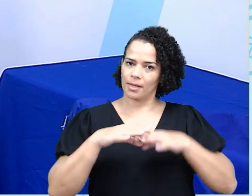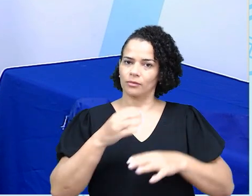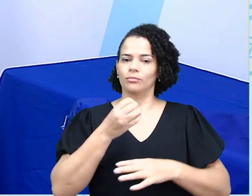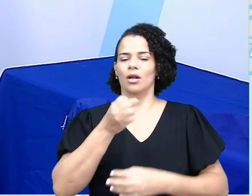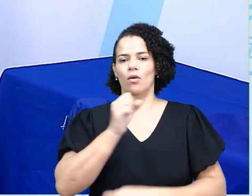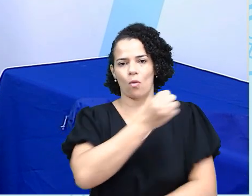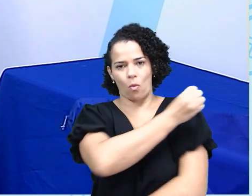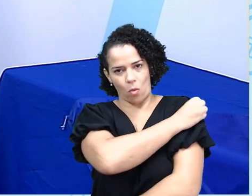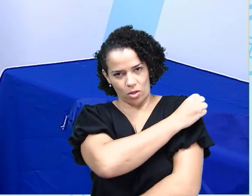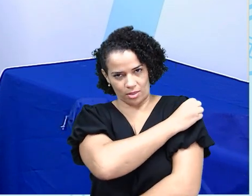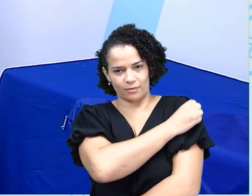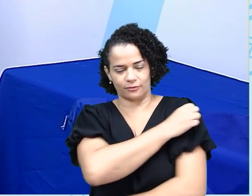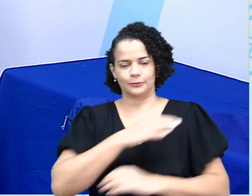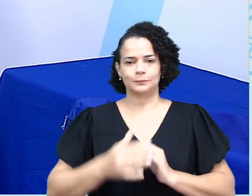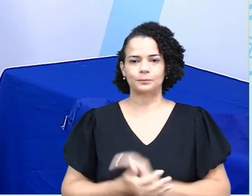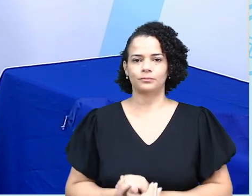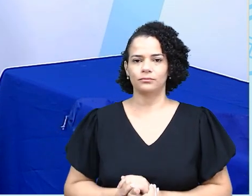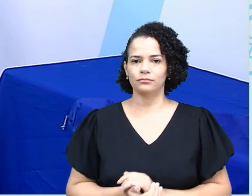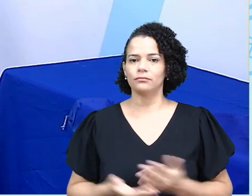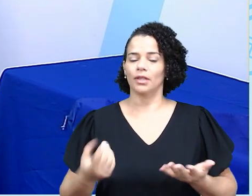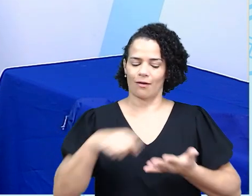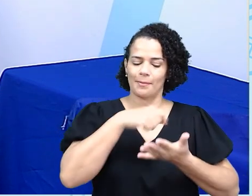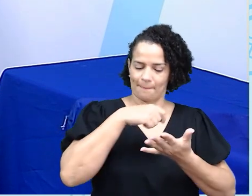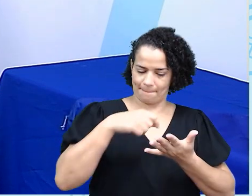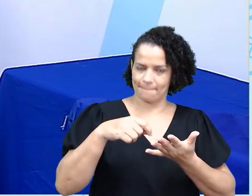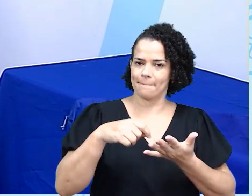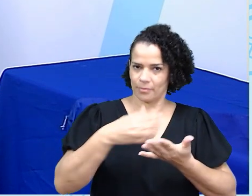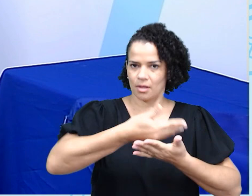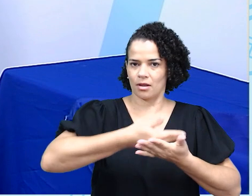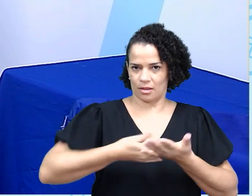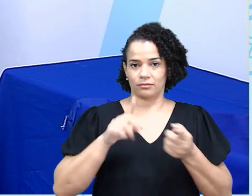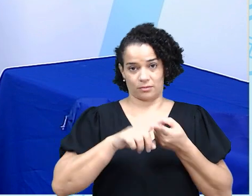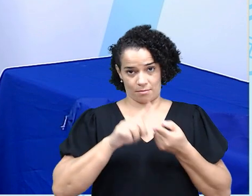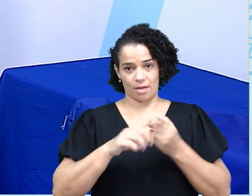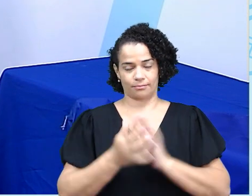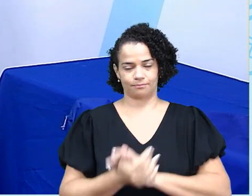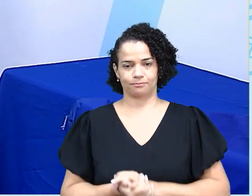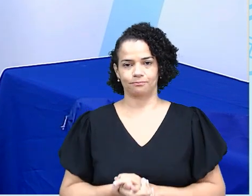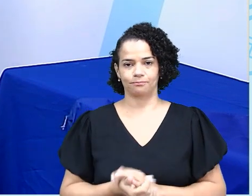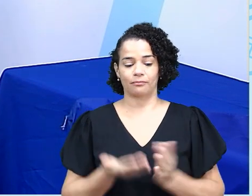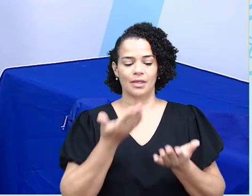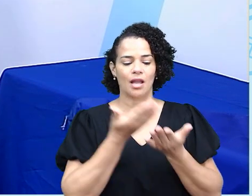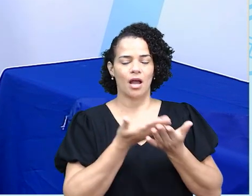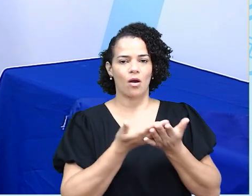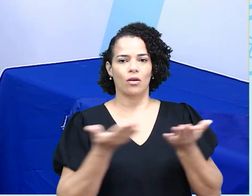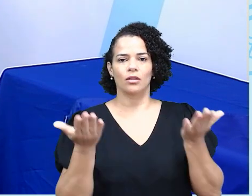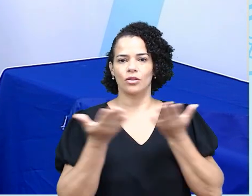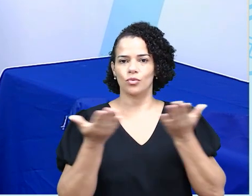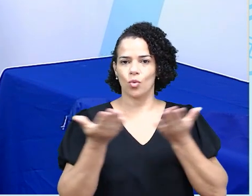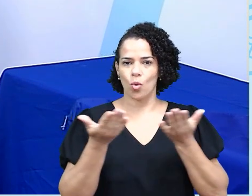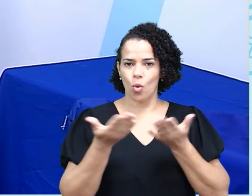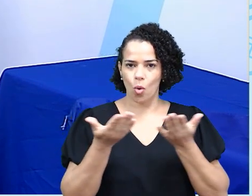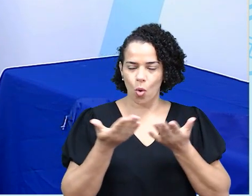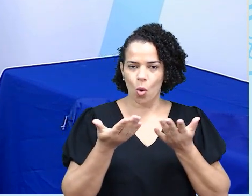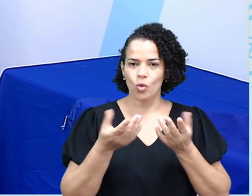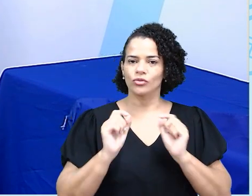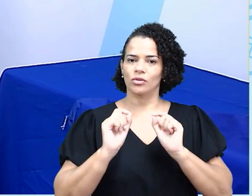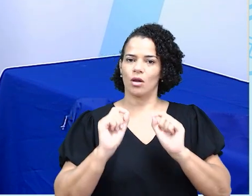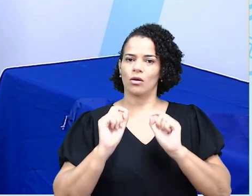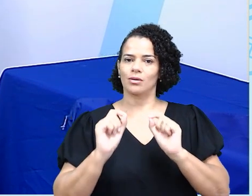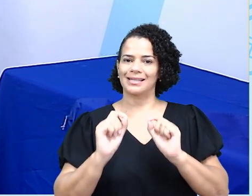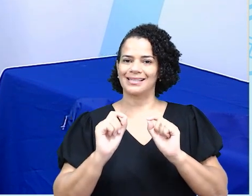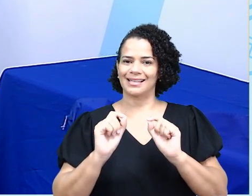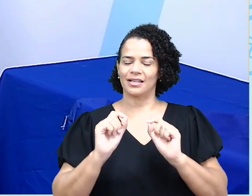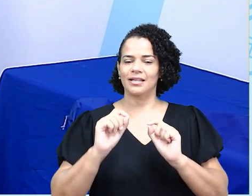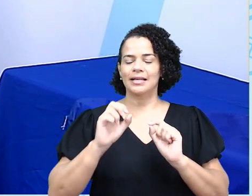seu caderno, sua caneta, que vai ter coisa que vai precisar copiar daqui a pouco, tá? A aula de hoje é sobre sequências